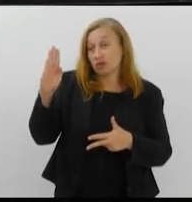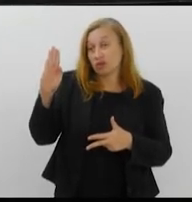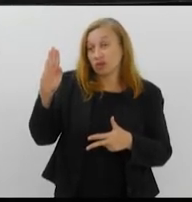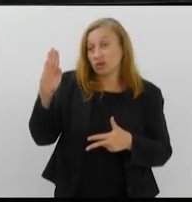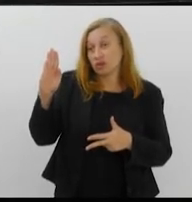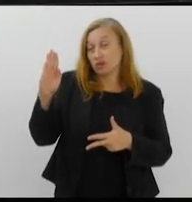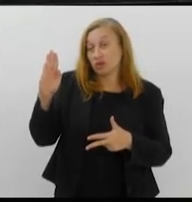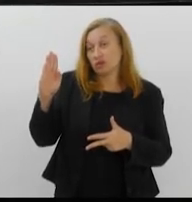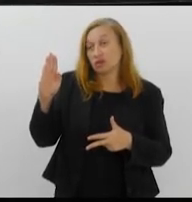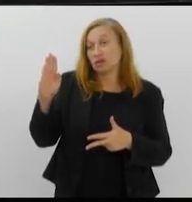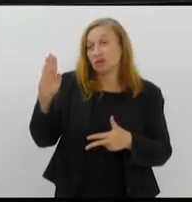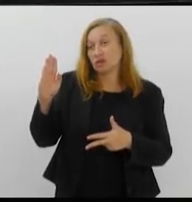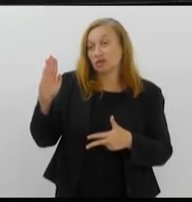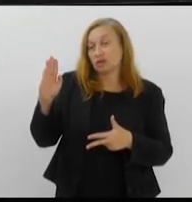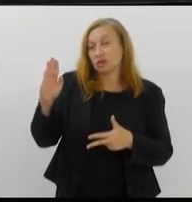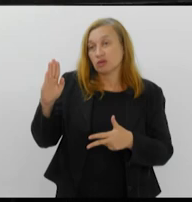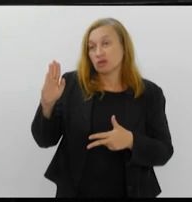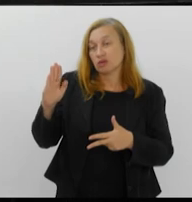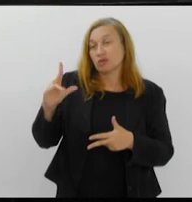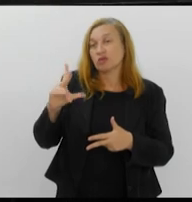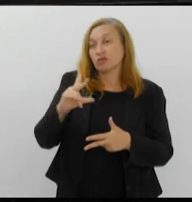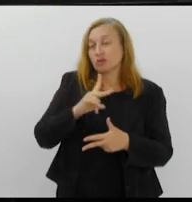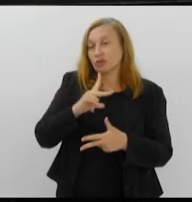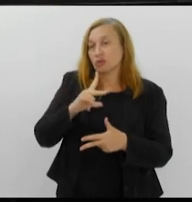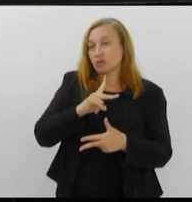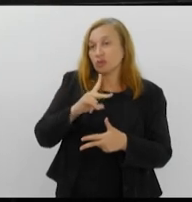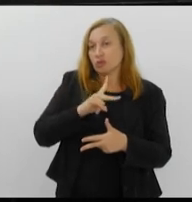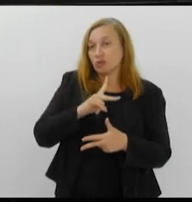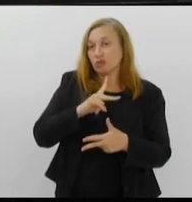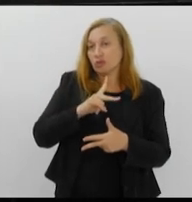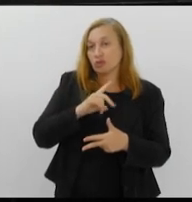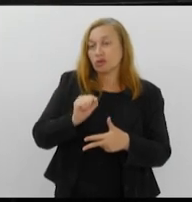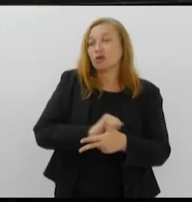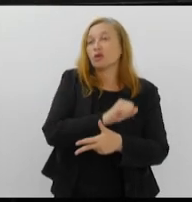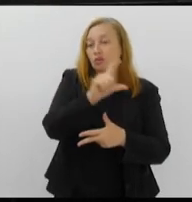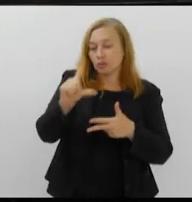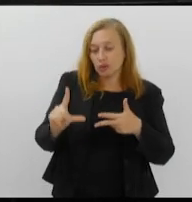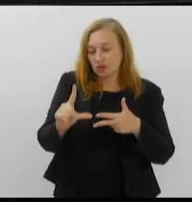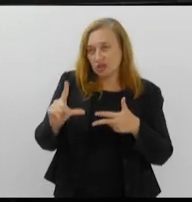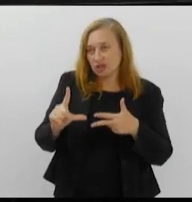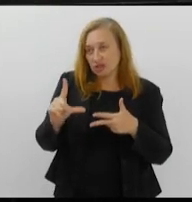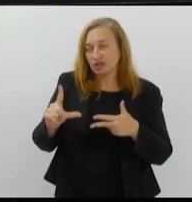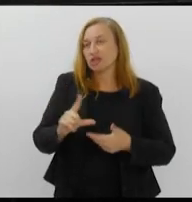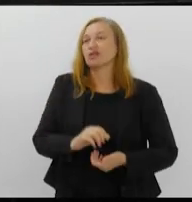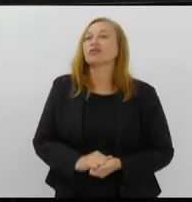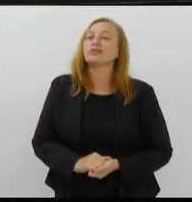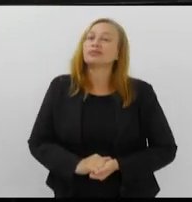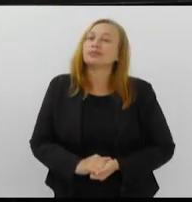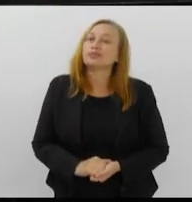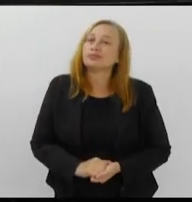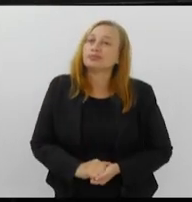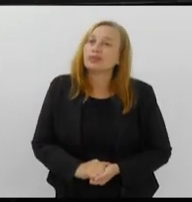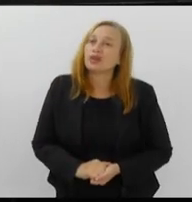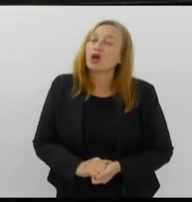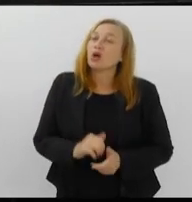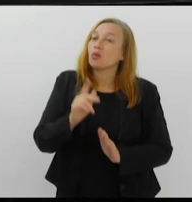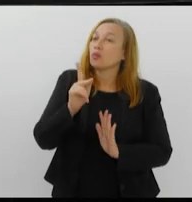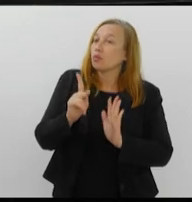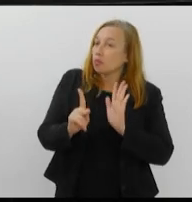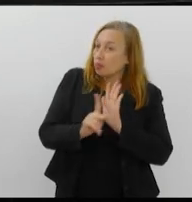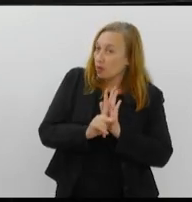de autoria do próprio Poder Legislativo, que são